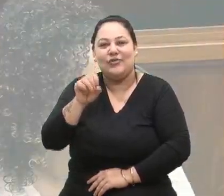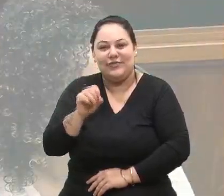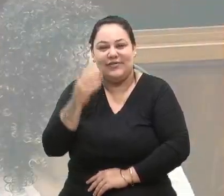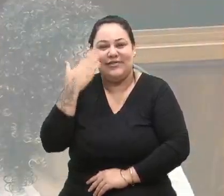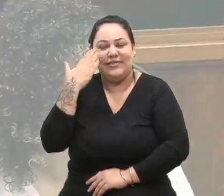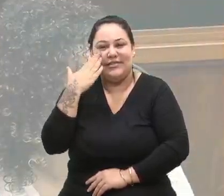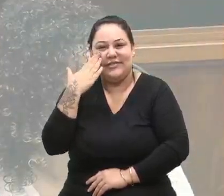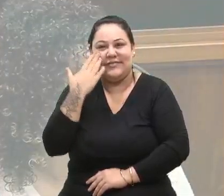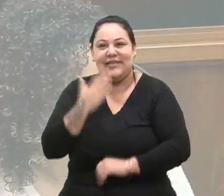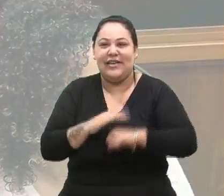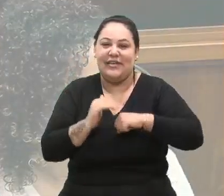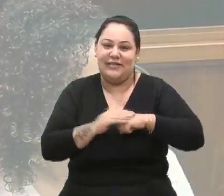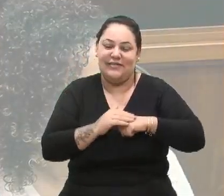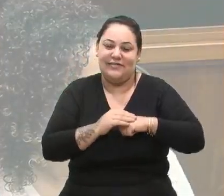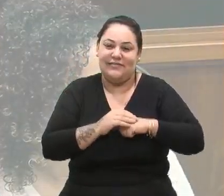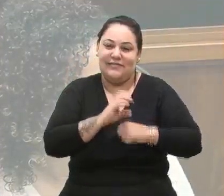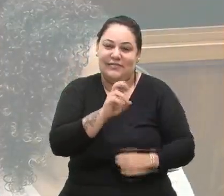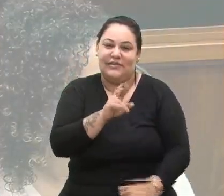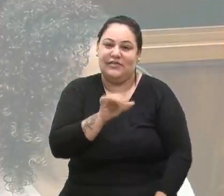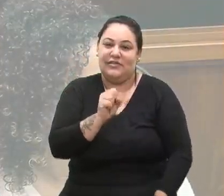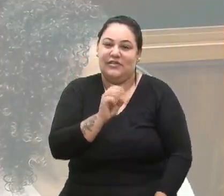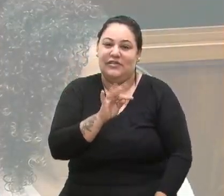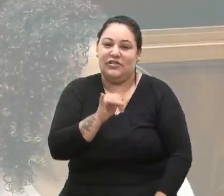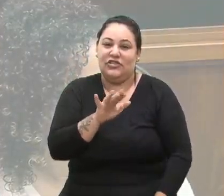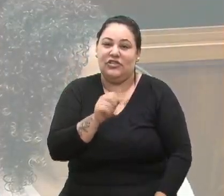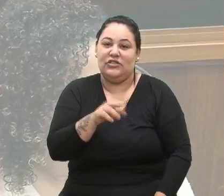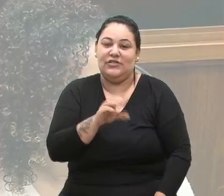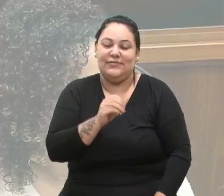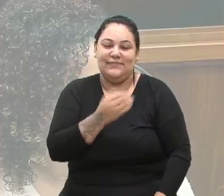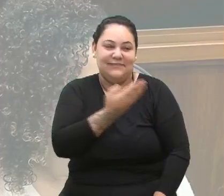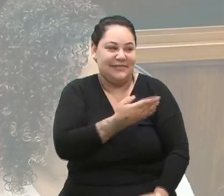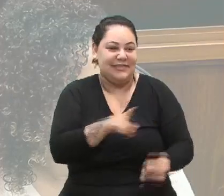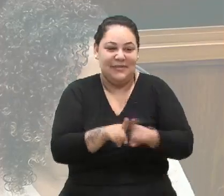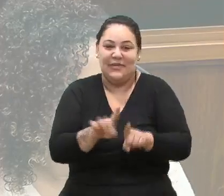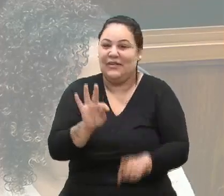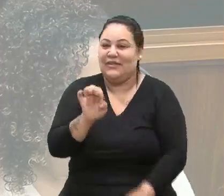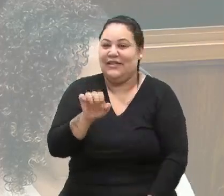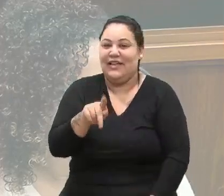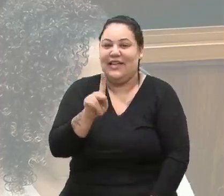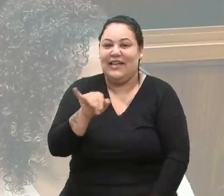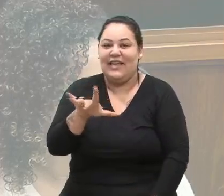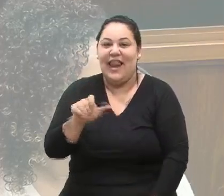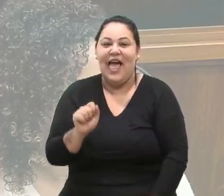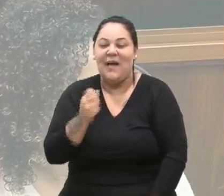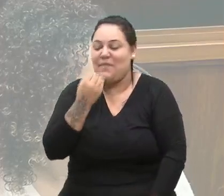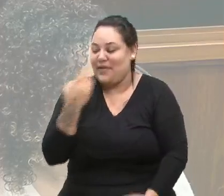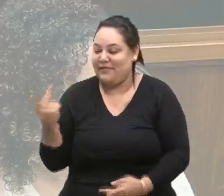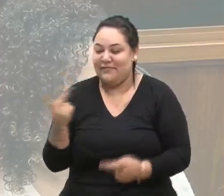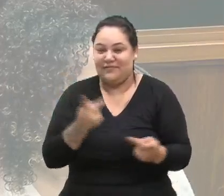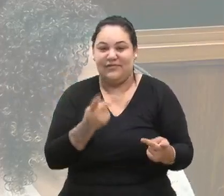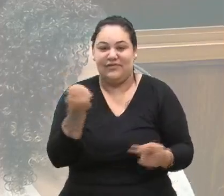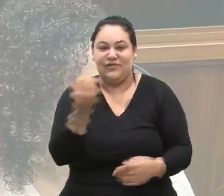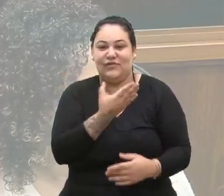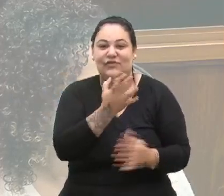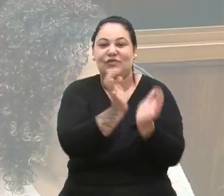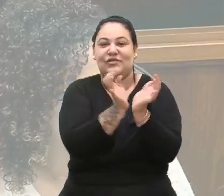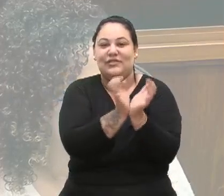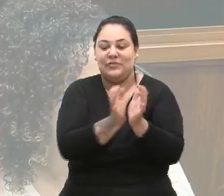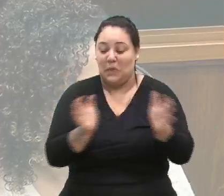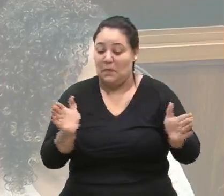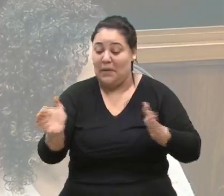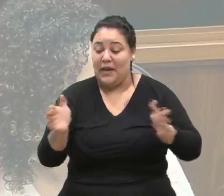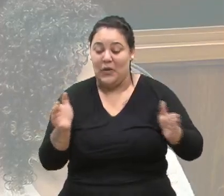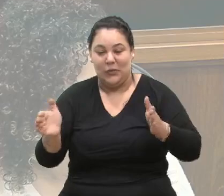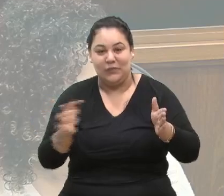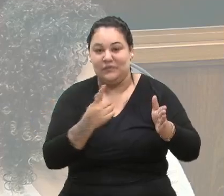bem-vindo, um amigão, uma pessoa de um grande coração. O Tequila também, bem-vindo aos novos colegas, que seja um período de